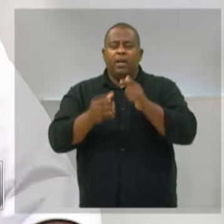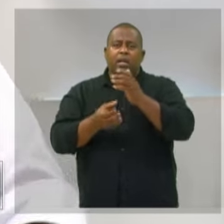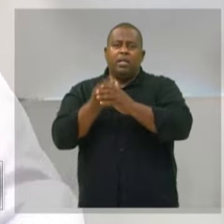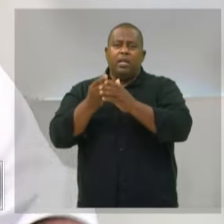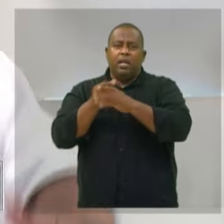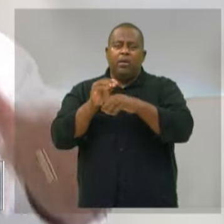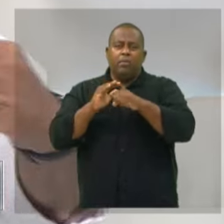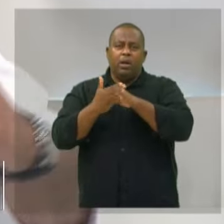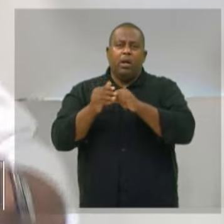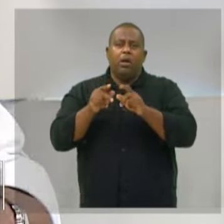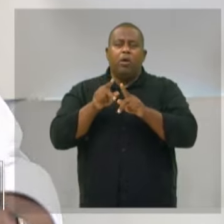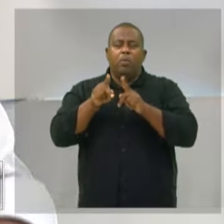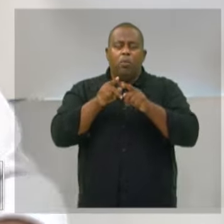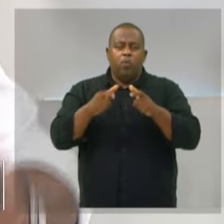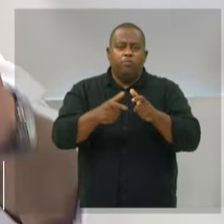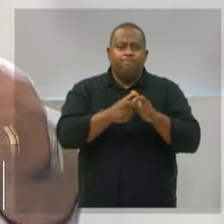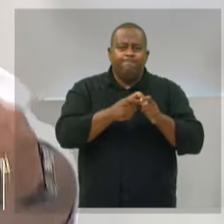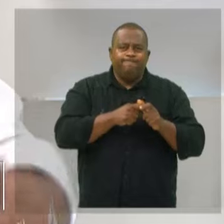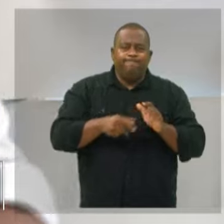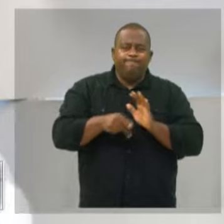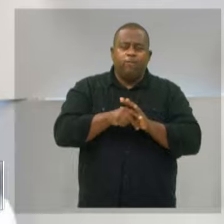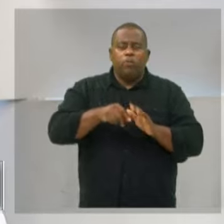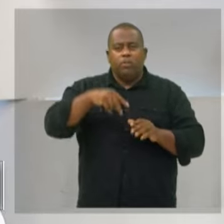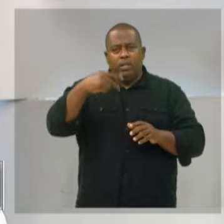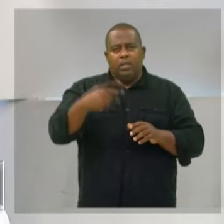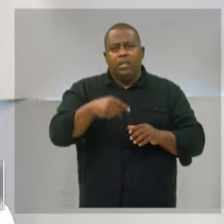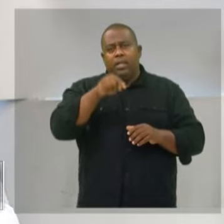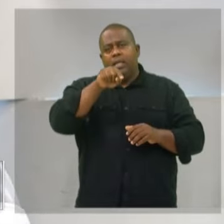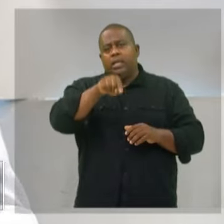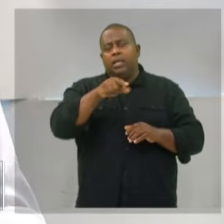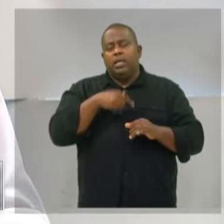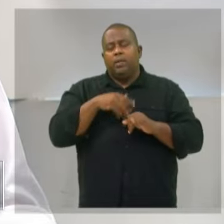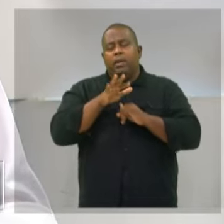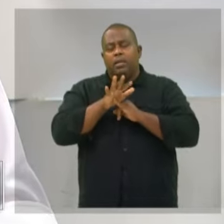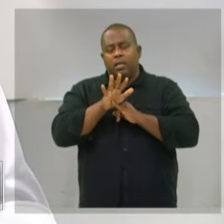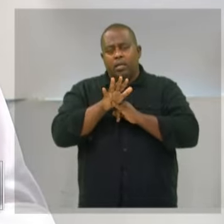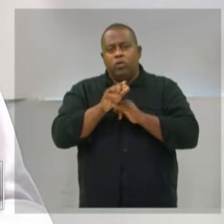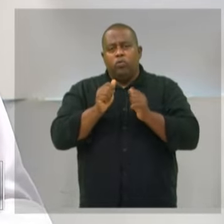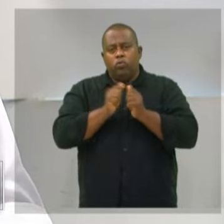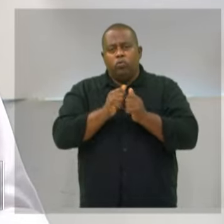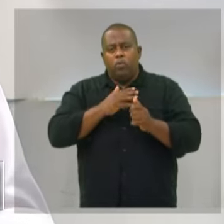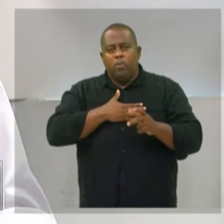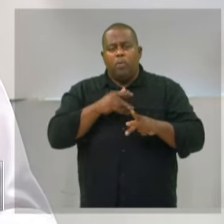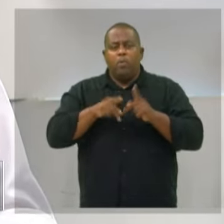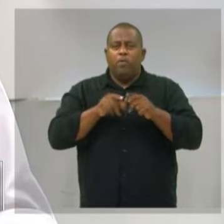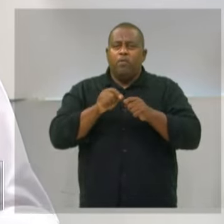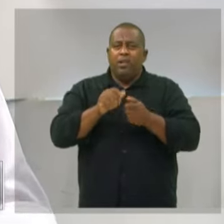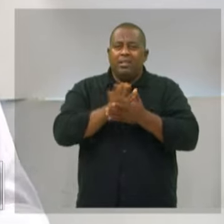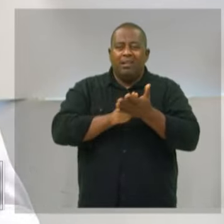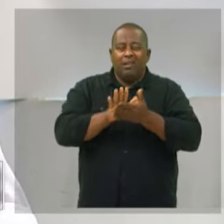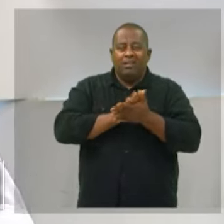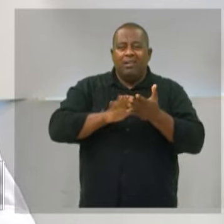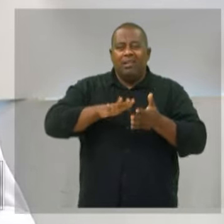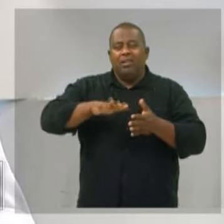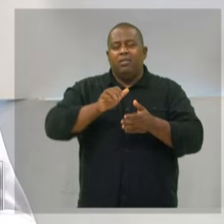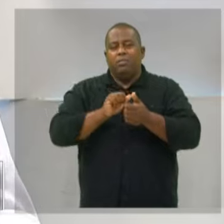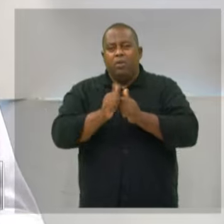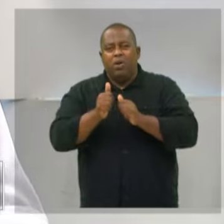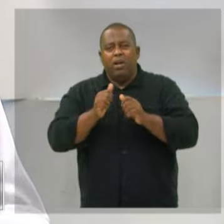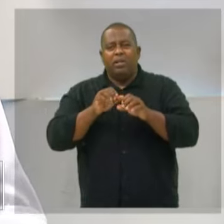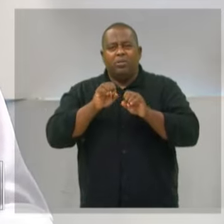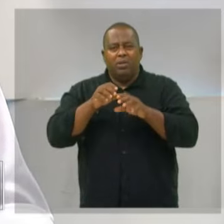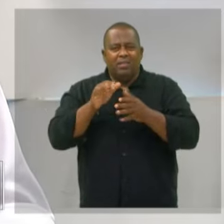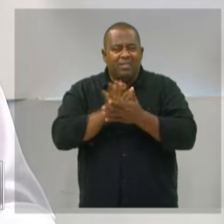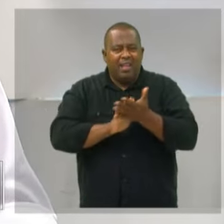nos povoados de castrei no meu governo junto com o meu povo porque vocês não fazem o esporte Vocês não fazem a educação